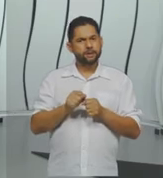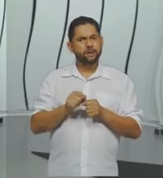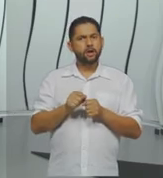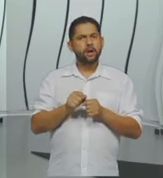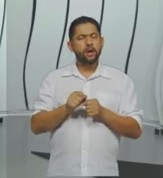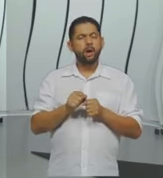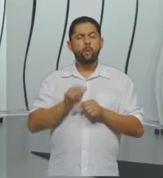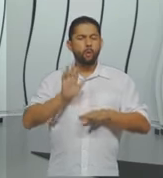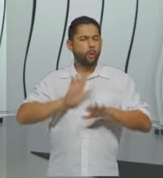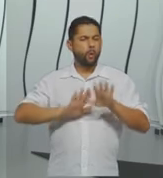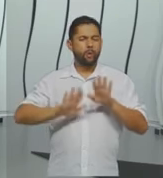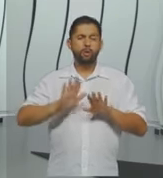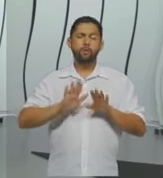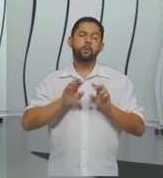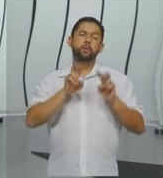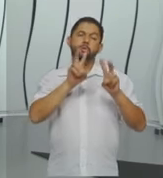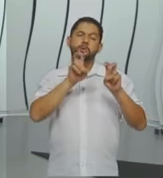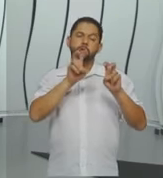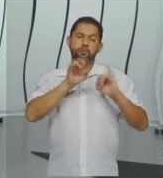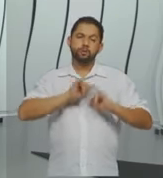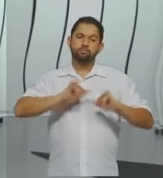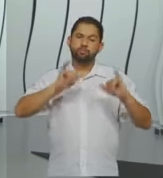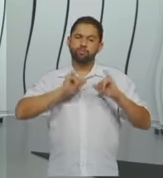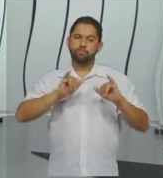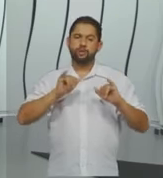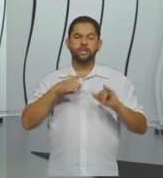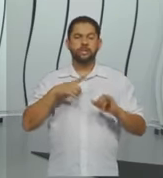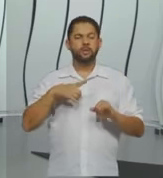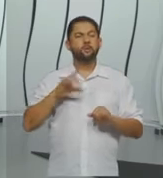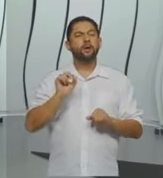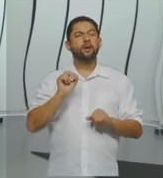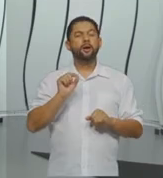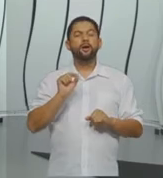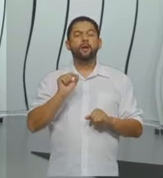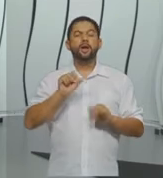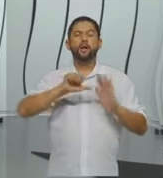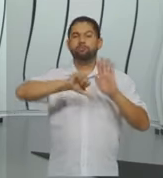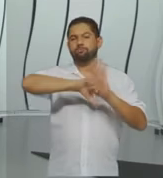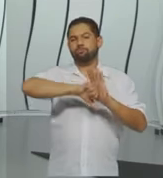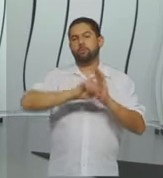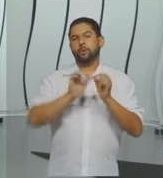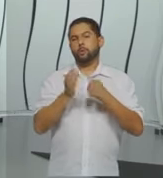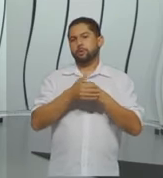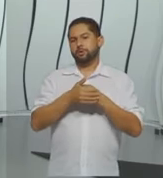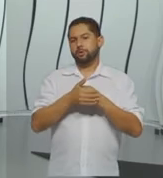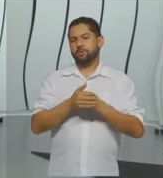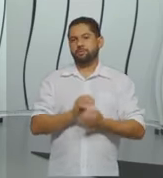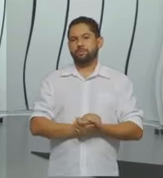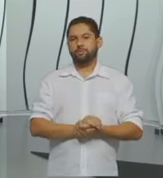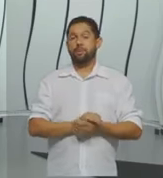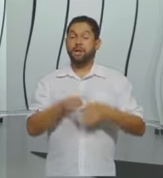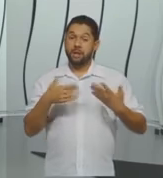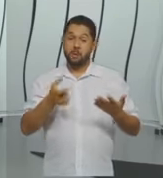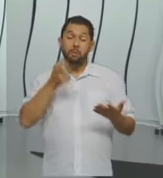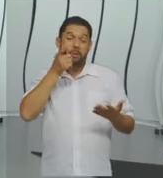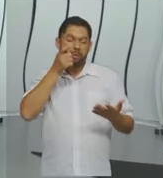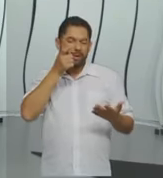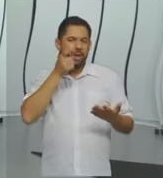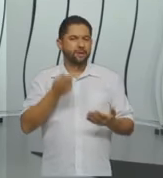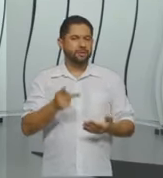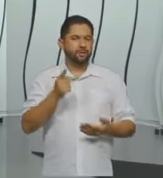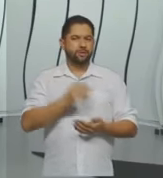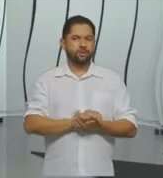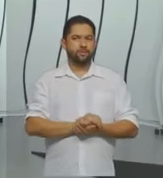tipo de publicação acabou ficando mais na clandestinidade. Só uma curiosidade histórica, vocês devem estar se perguntando, se a obra